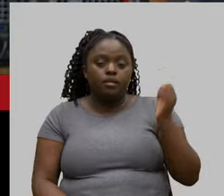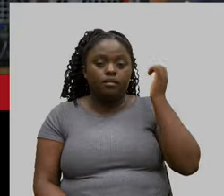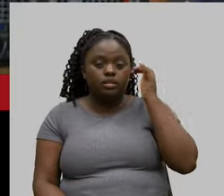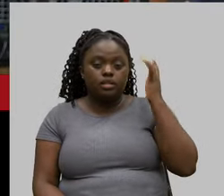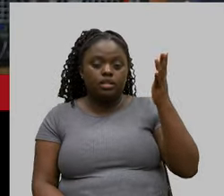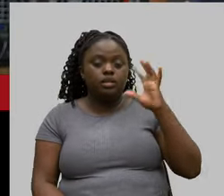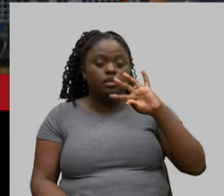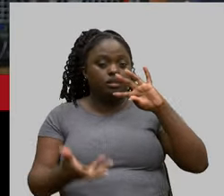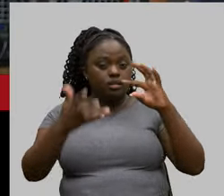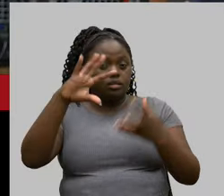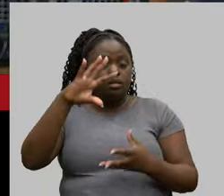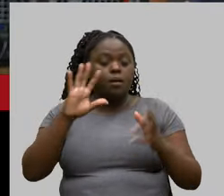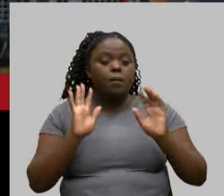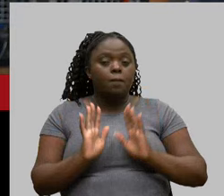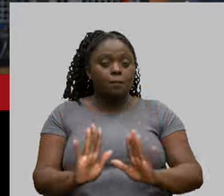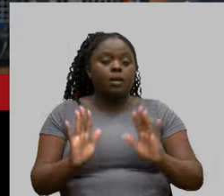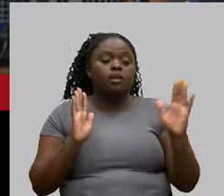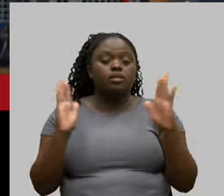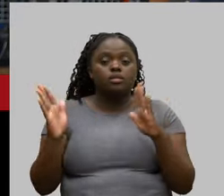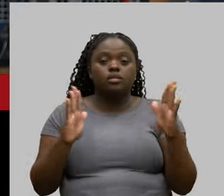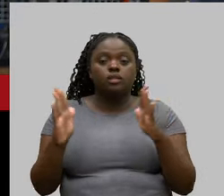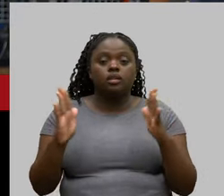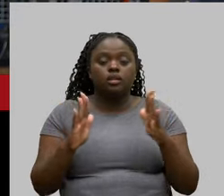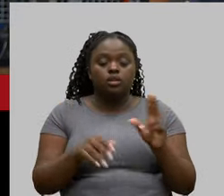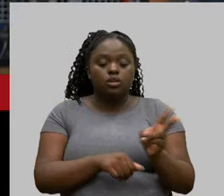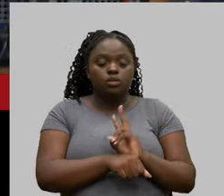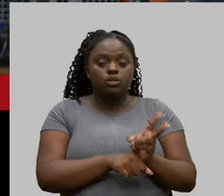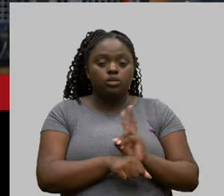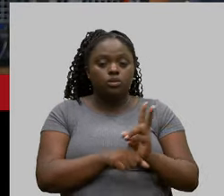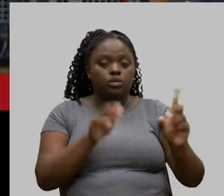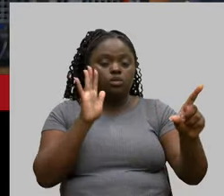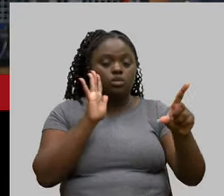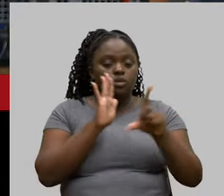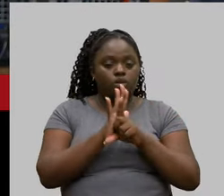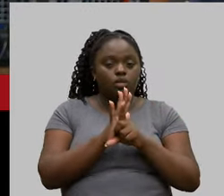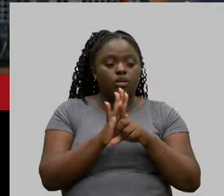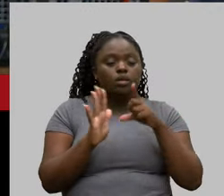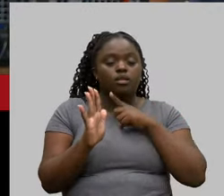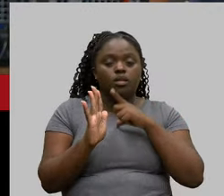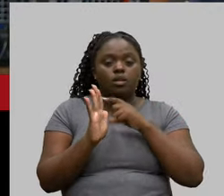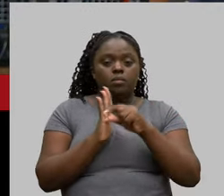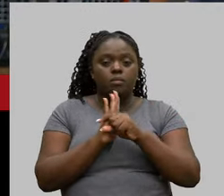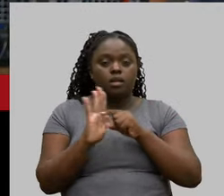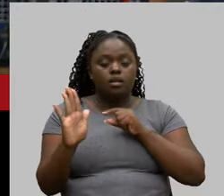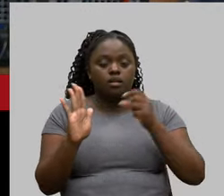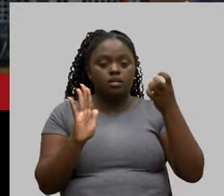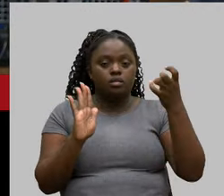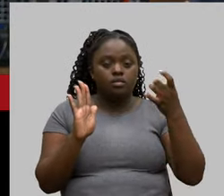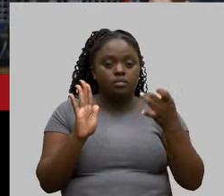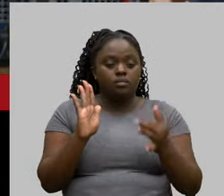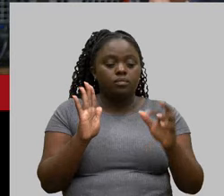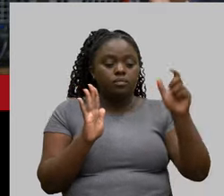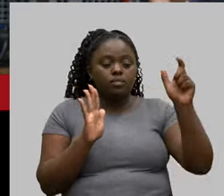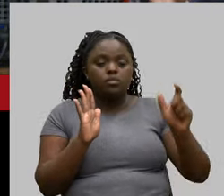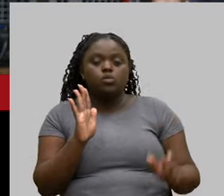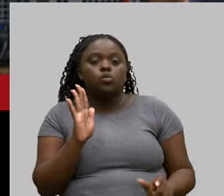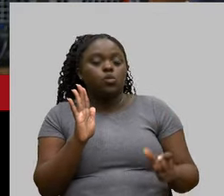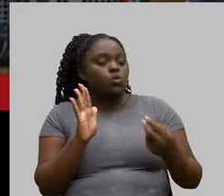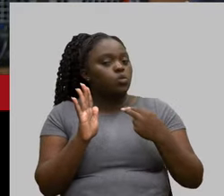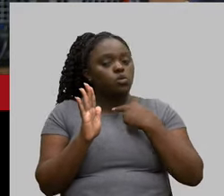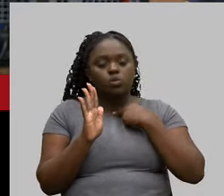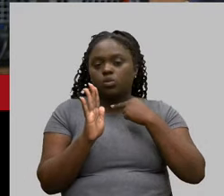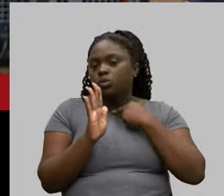reforma mas durante o período de vigência dessa lei tem um parágrafo lá diz que aquele ente não tem que ter cumprir os requisitos